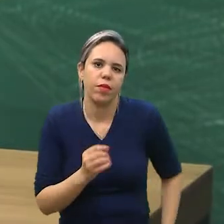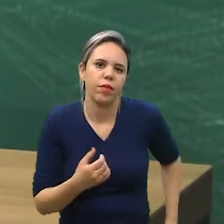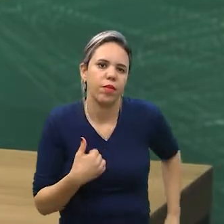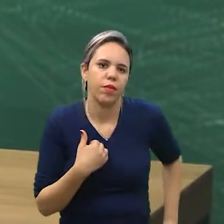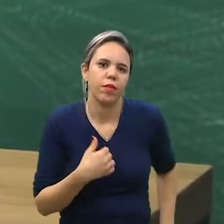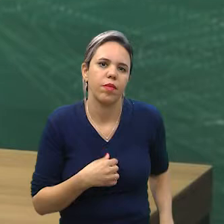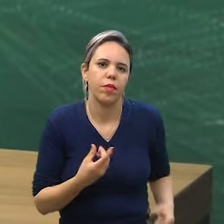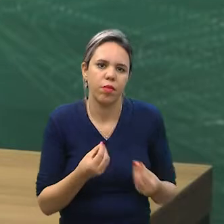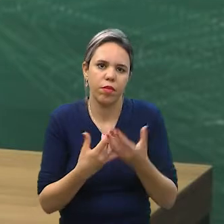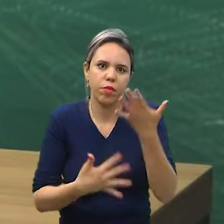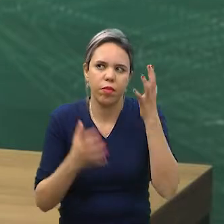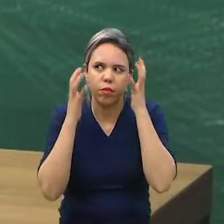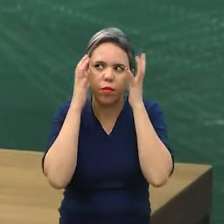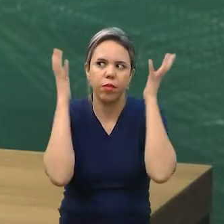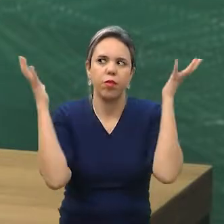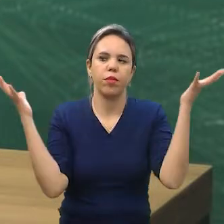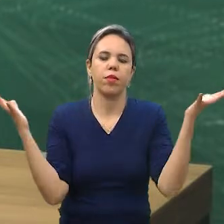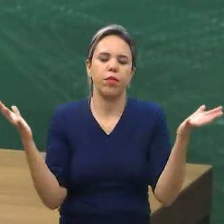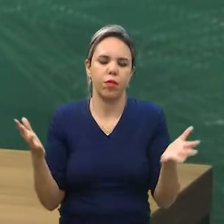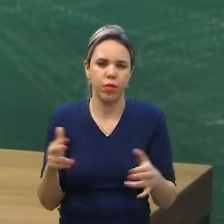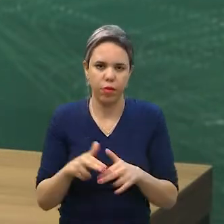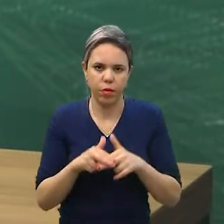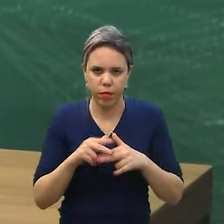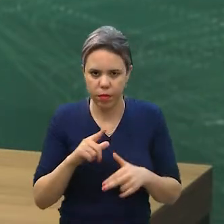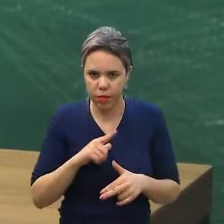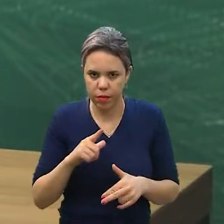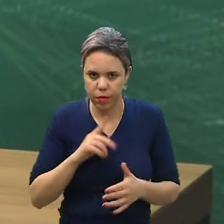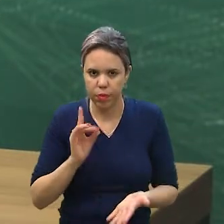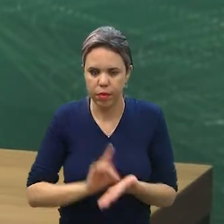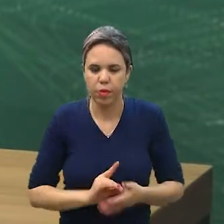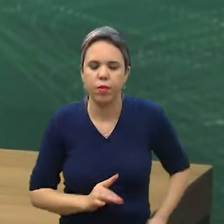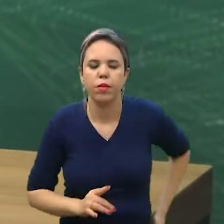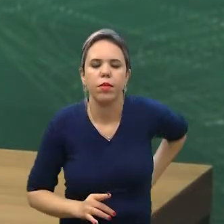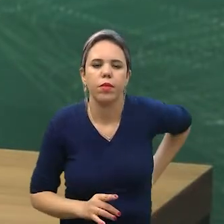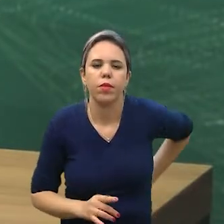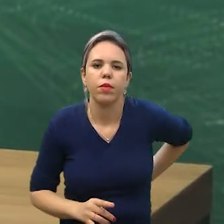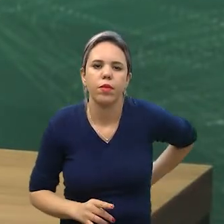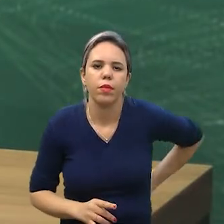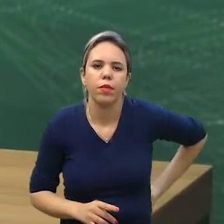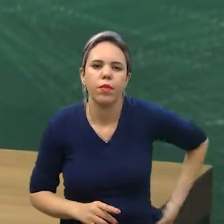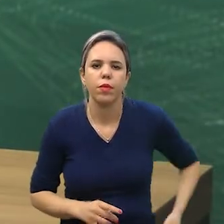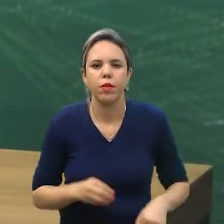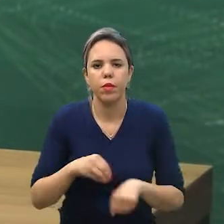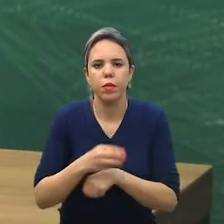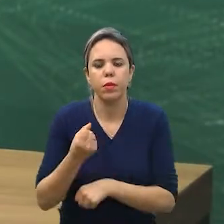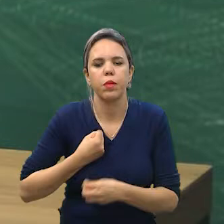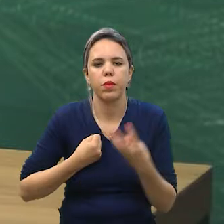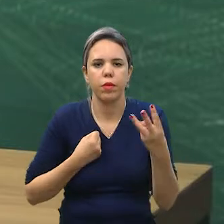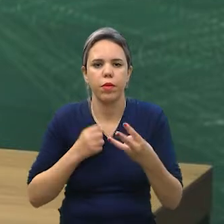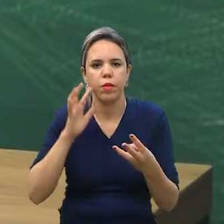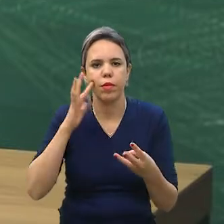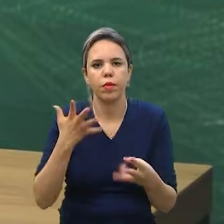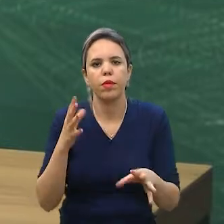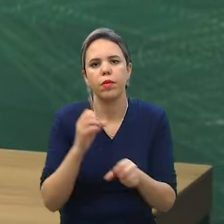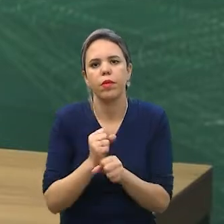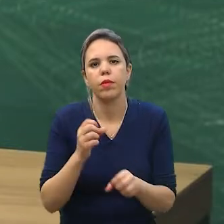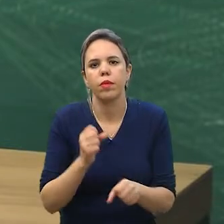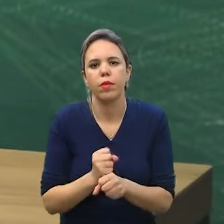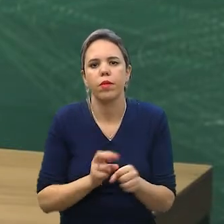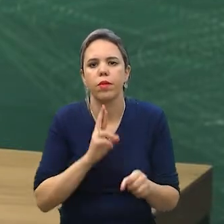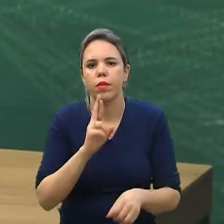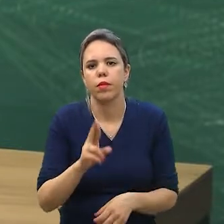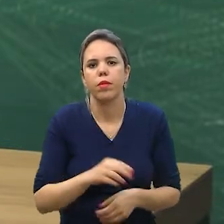saudável, é muita coisa. Enfim, por isso que tem que ter, de fato, o planejamento. Dica número 3, resolva as questões.